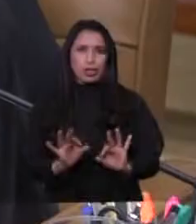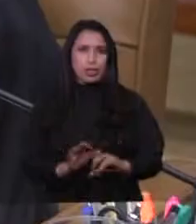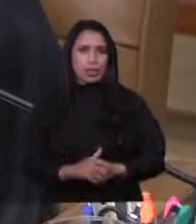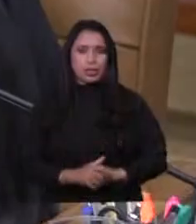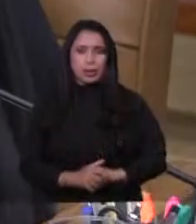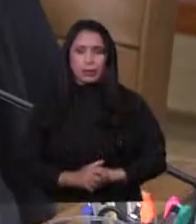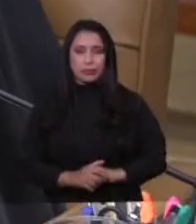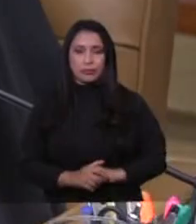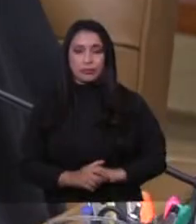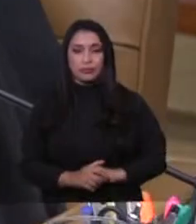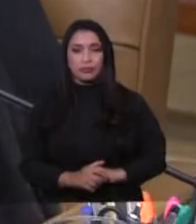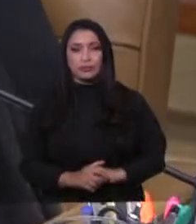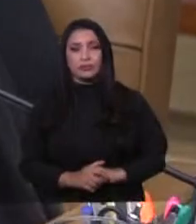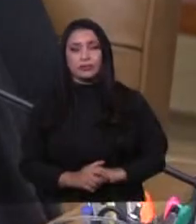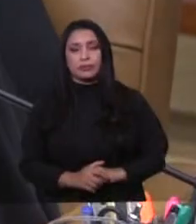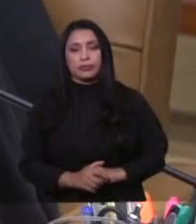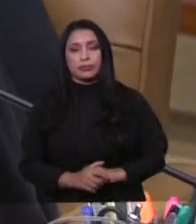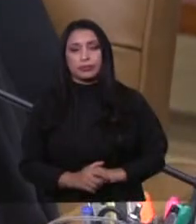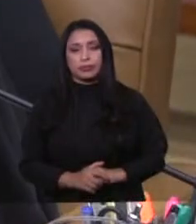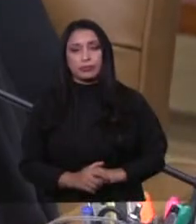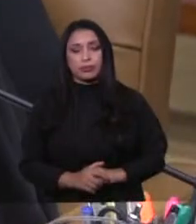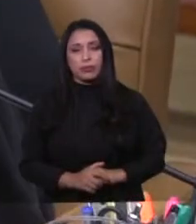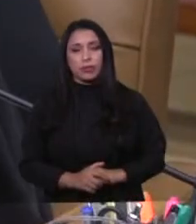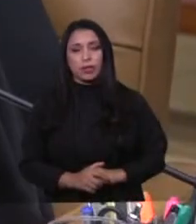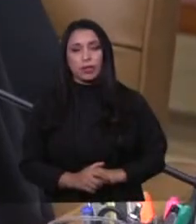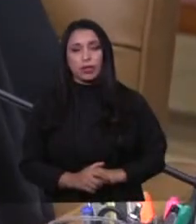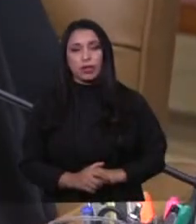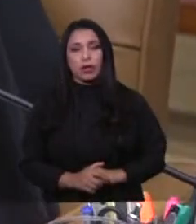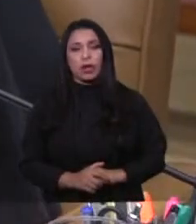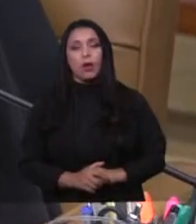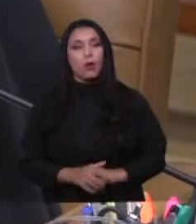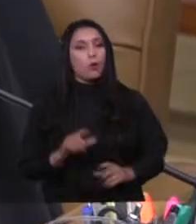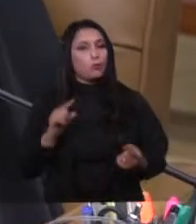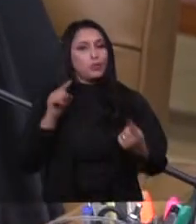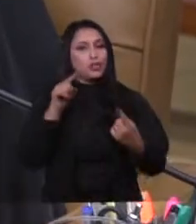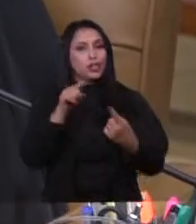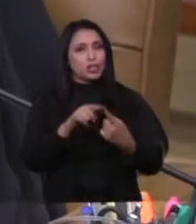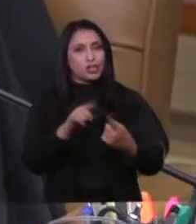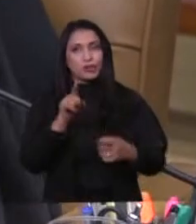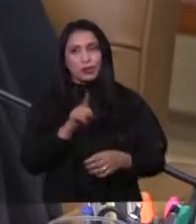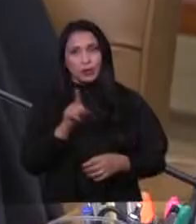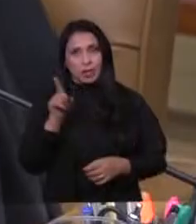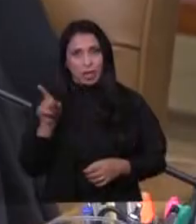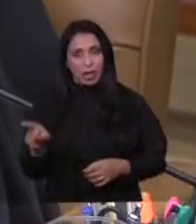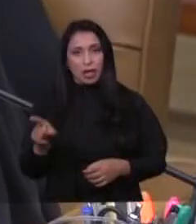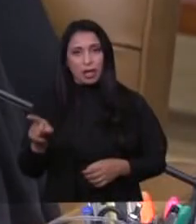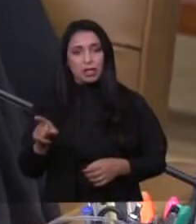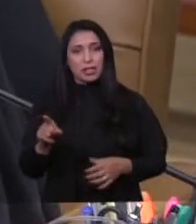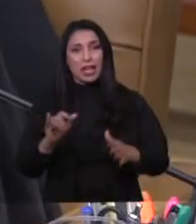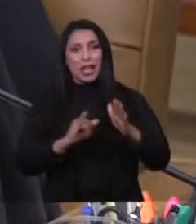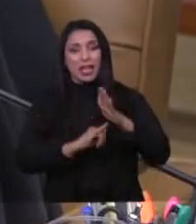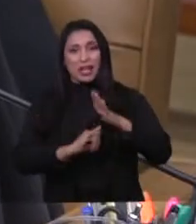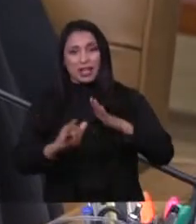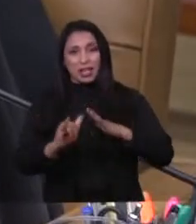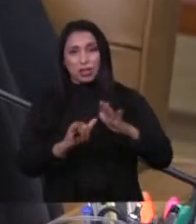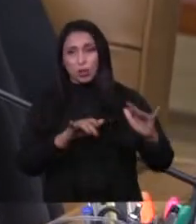A perspectiva da atuação deles era criar uma situação de instabilidade institucional,